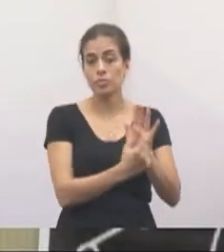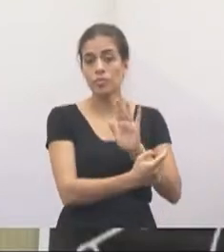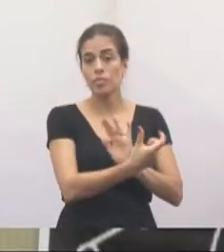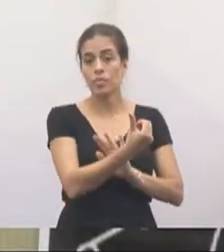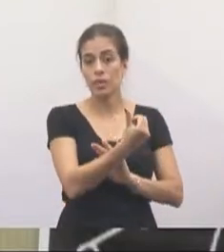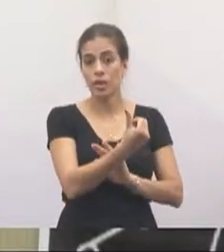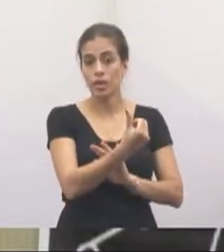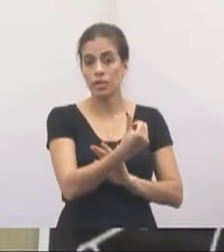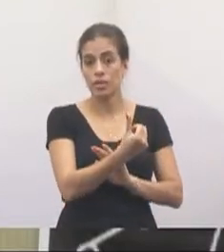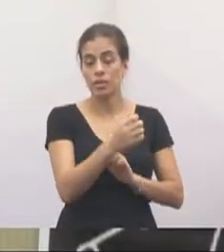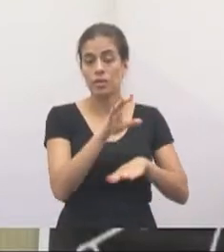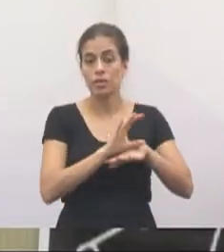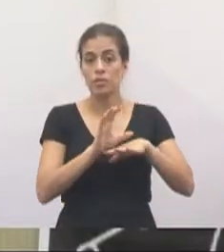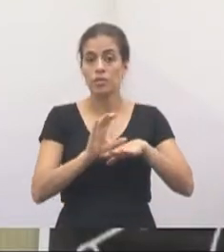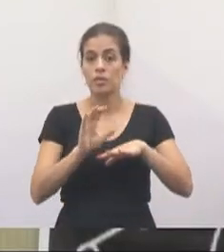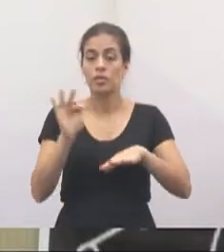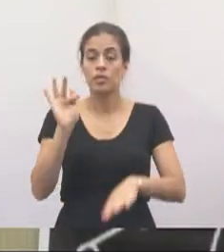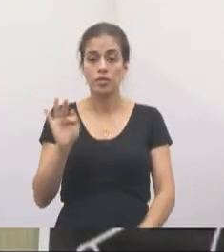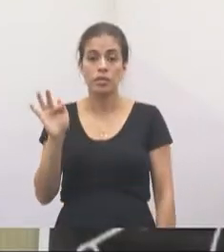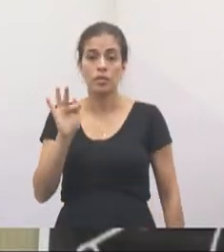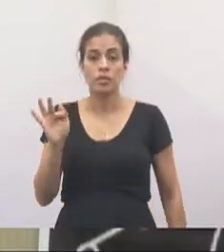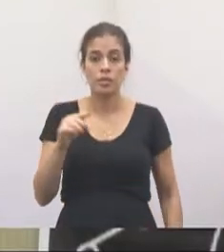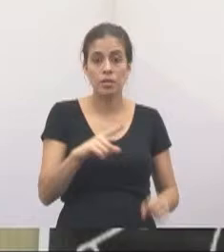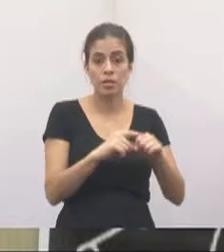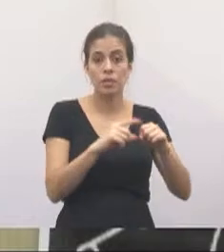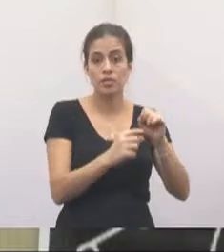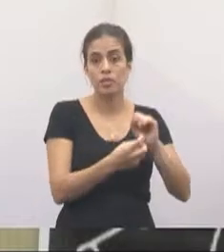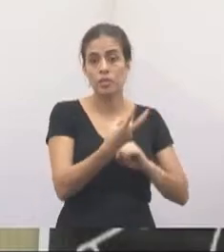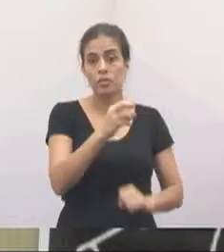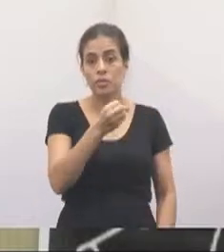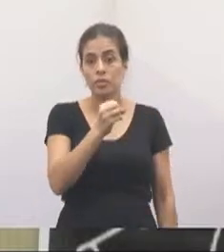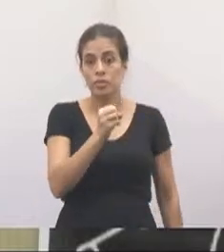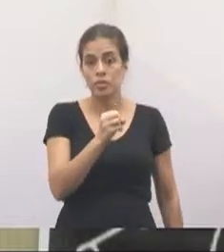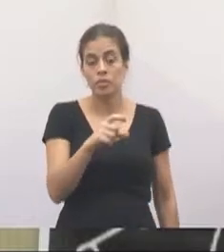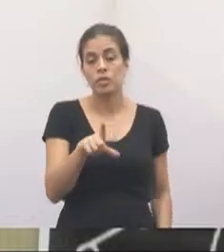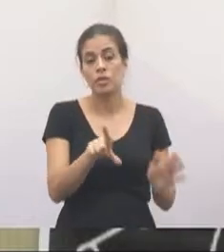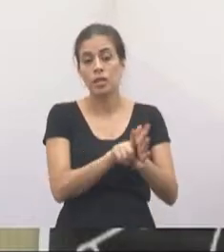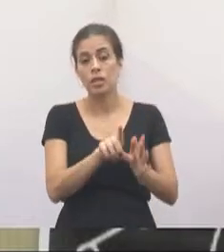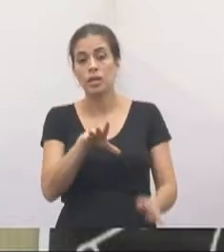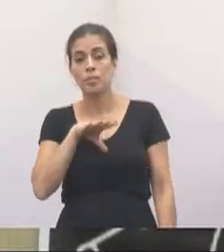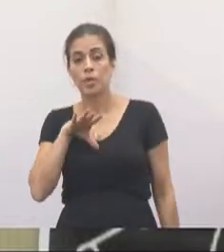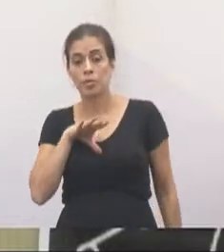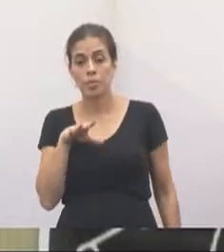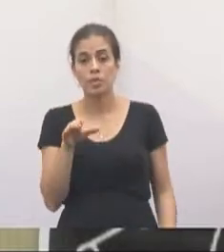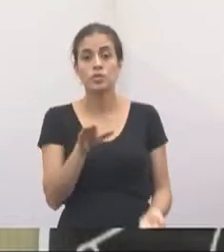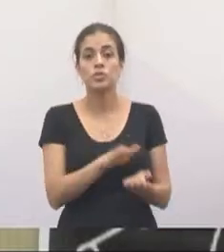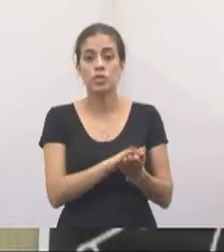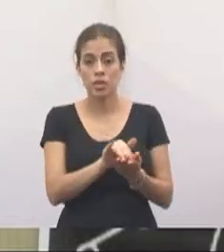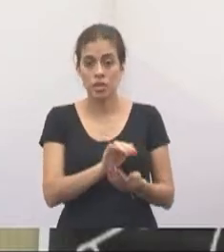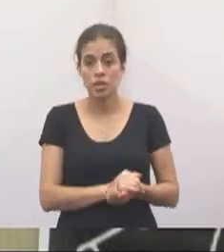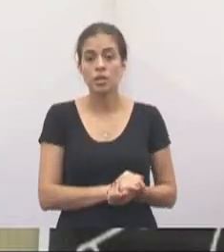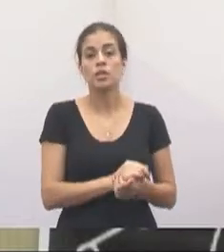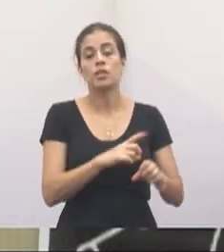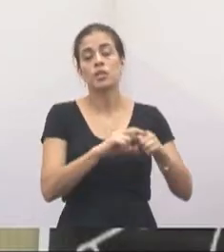D da Constituição Federal do artigo 28 inciso 20 da Lei Orgânica do Município de